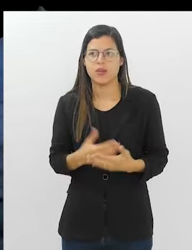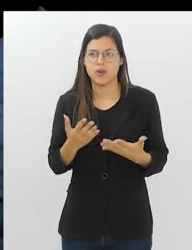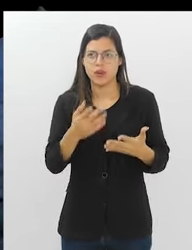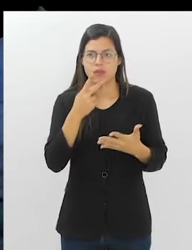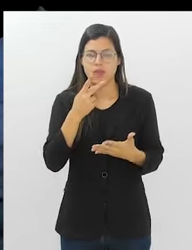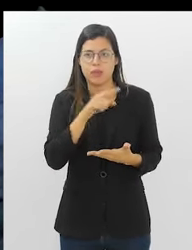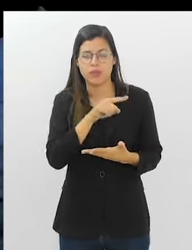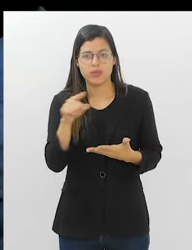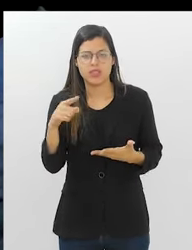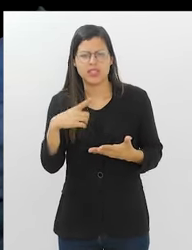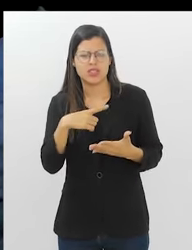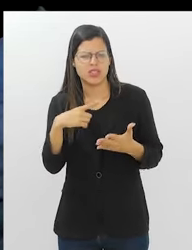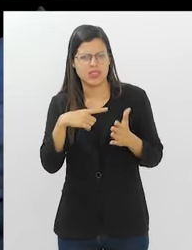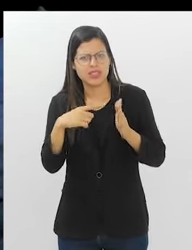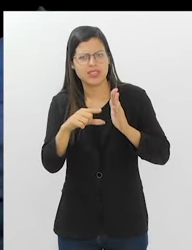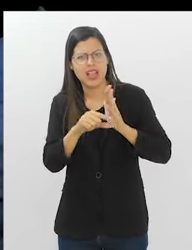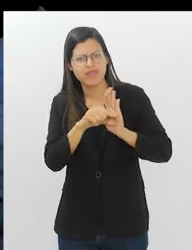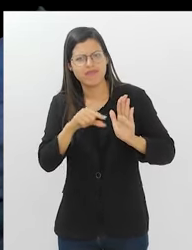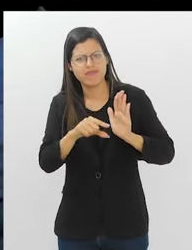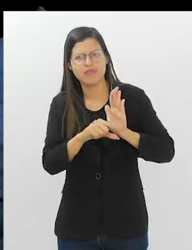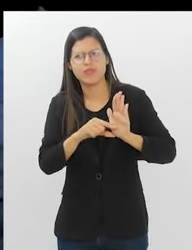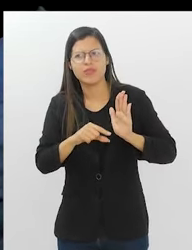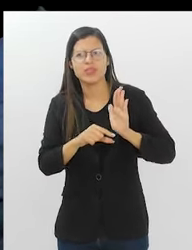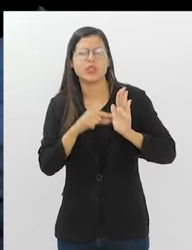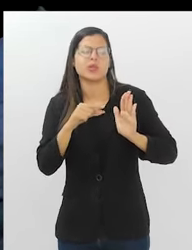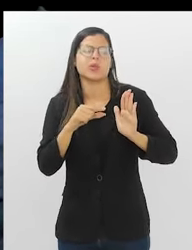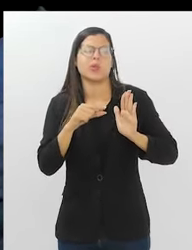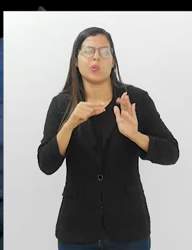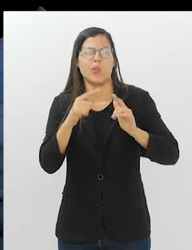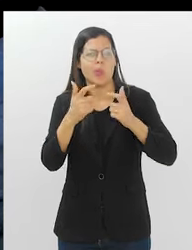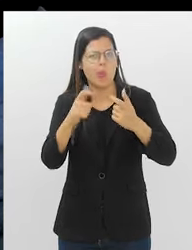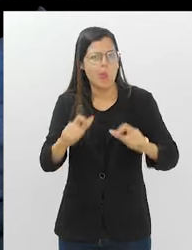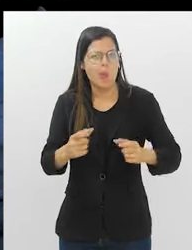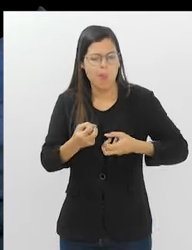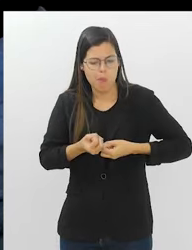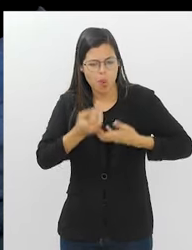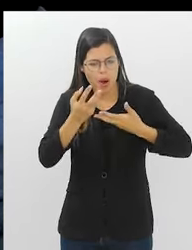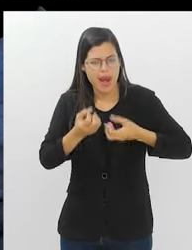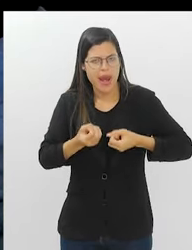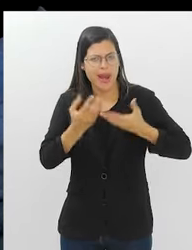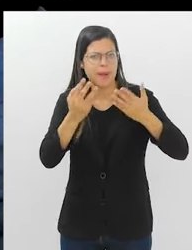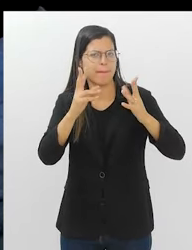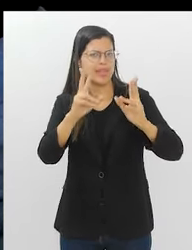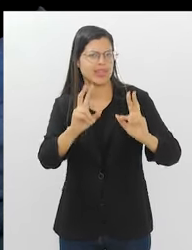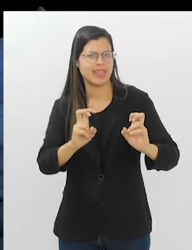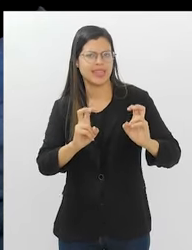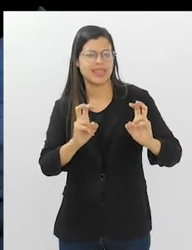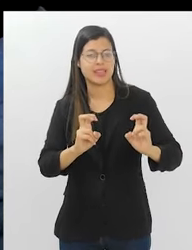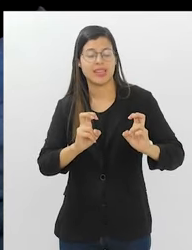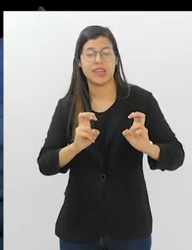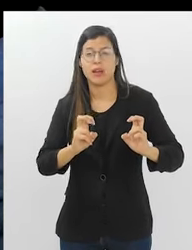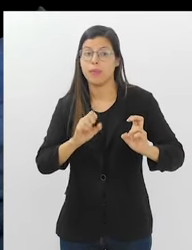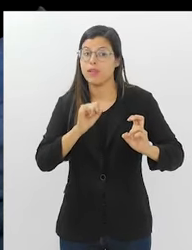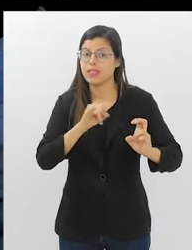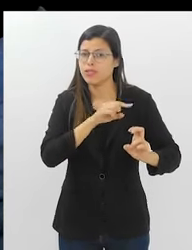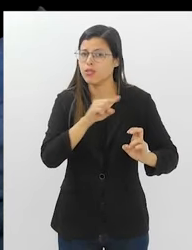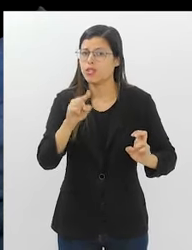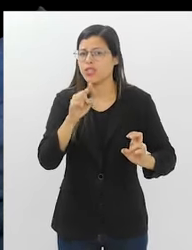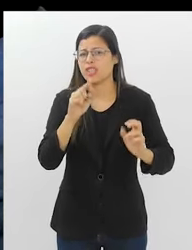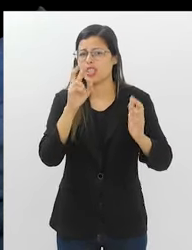tem cada passagem, cada verso, cada poema, cada tema, que se vocês pudessem